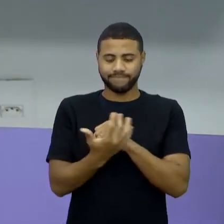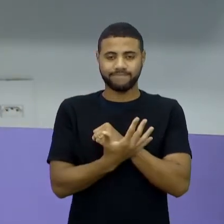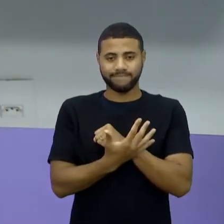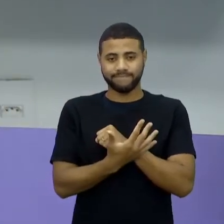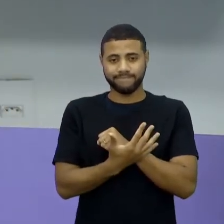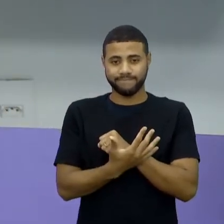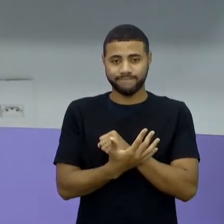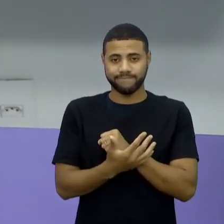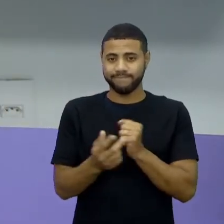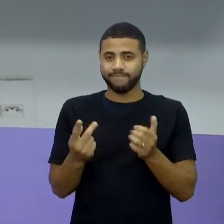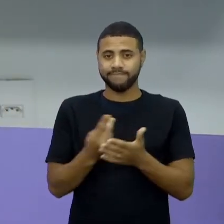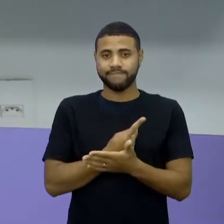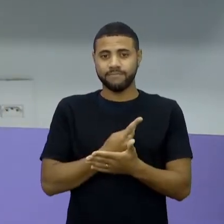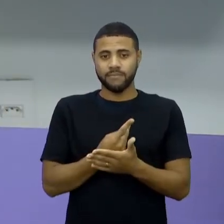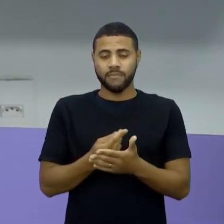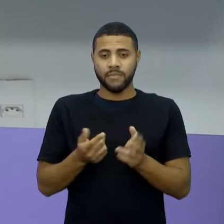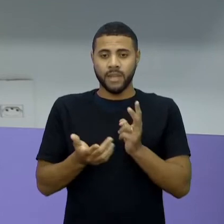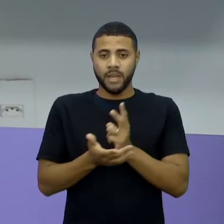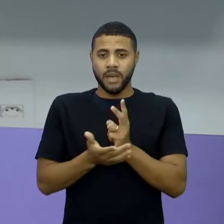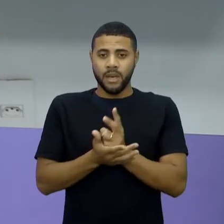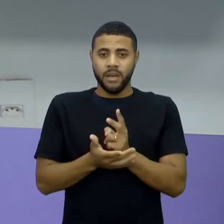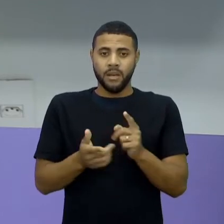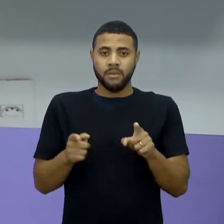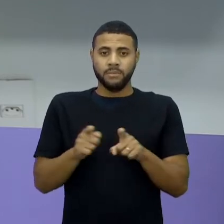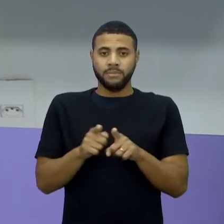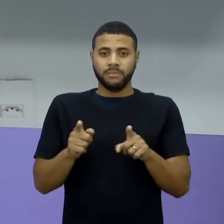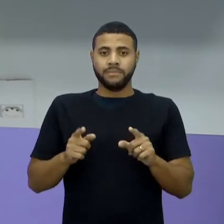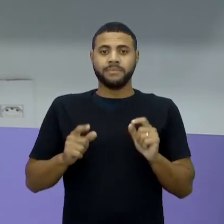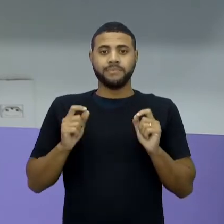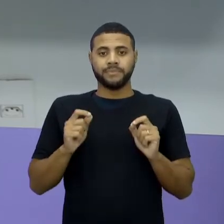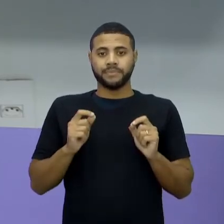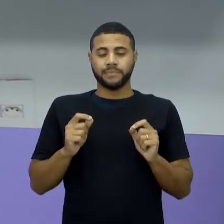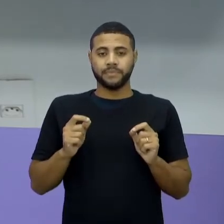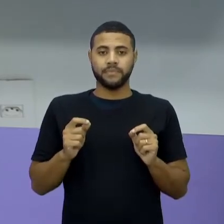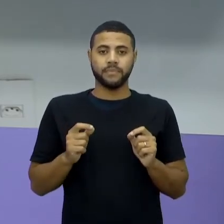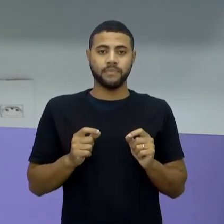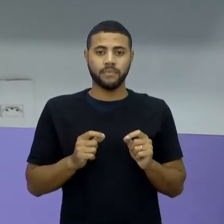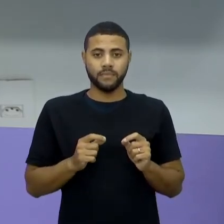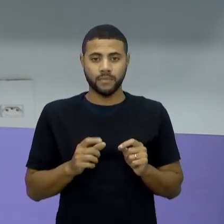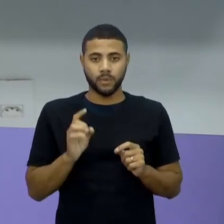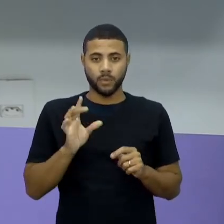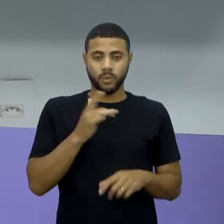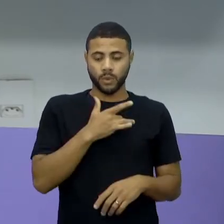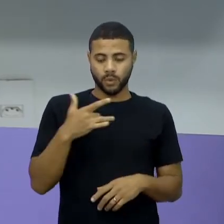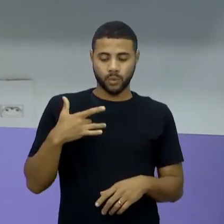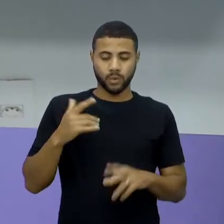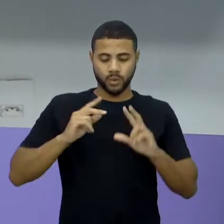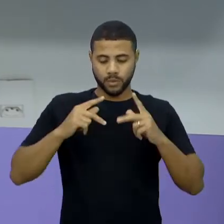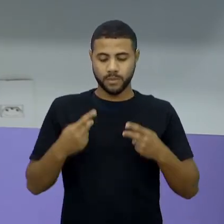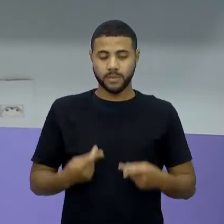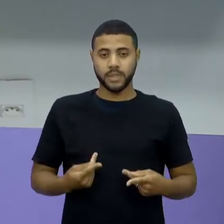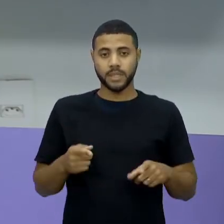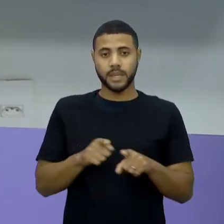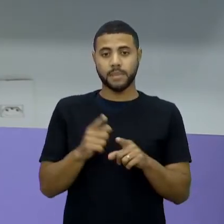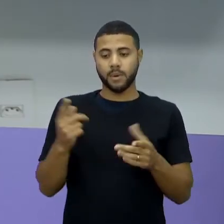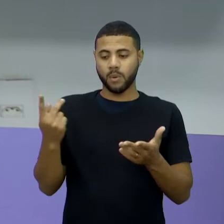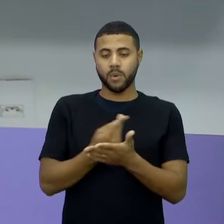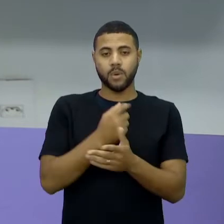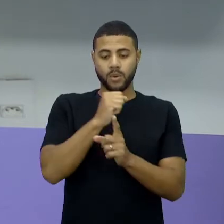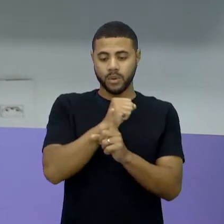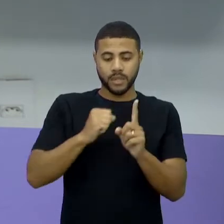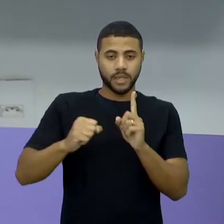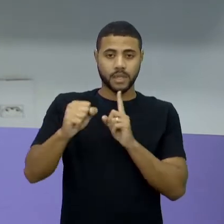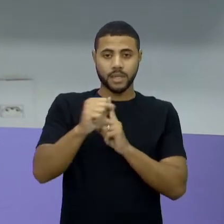e com todos os efeitos e consequências dessa pandemia, né? Não só na saúde humana, mas efeitos e consequências